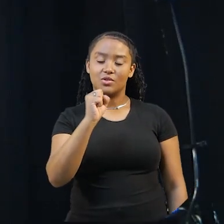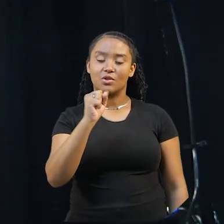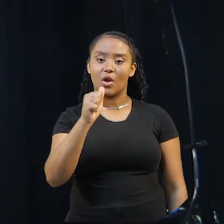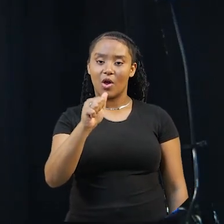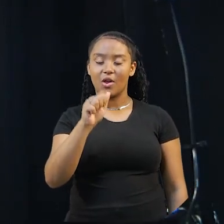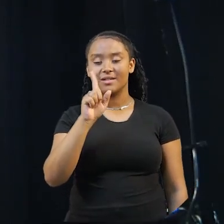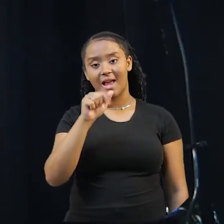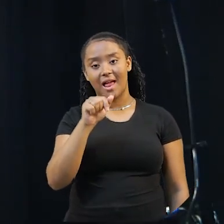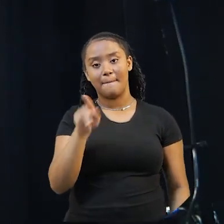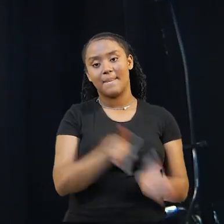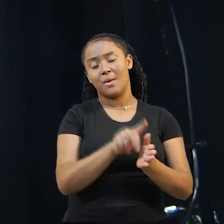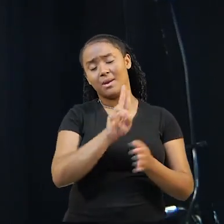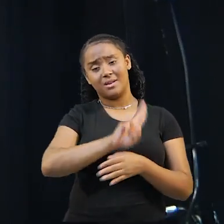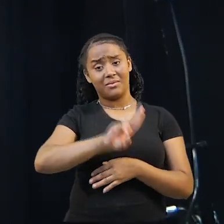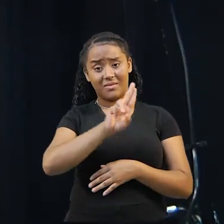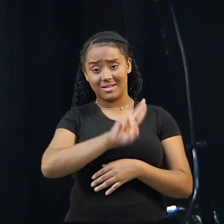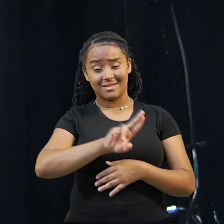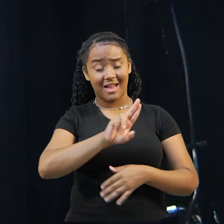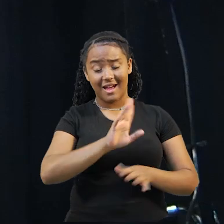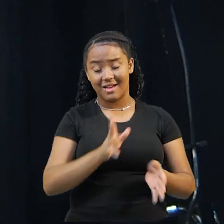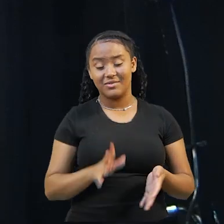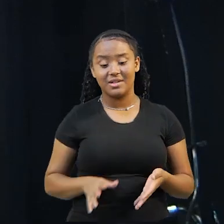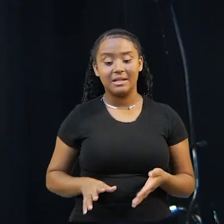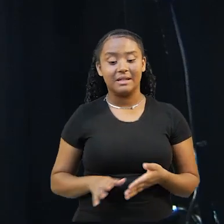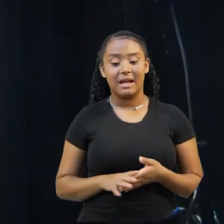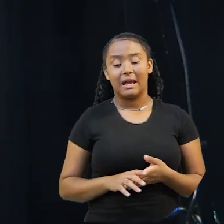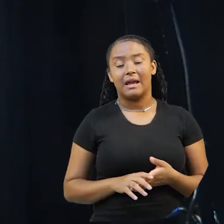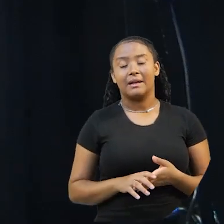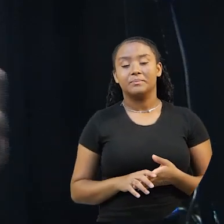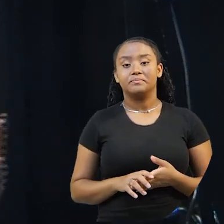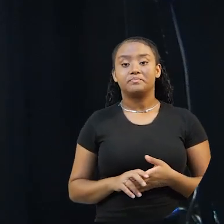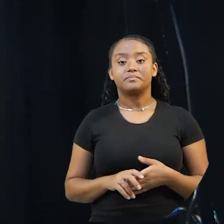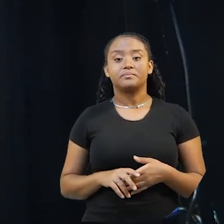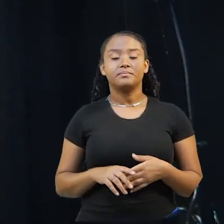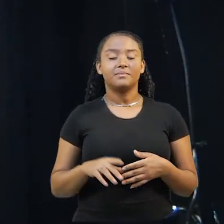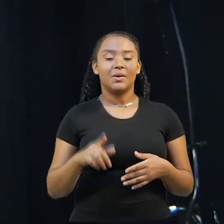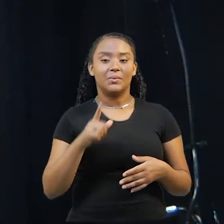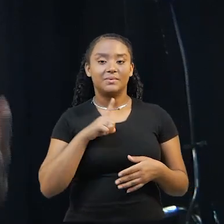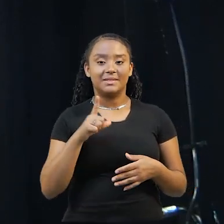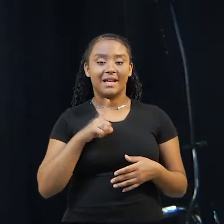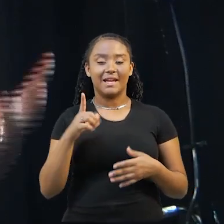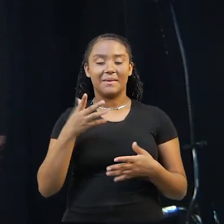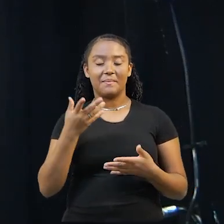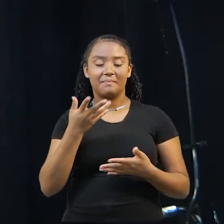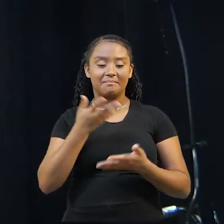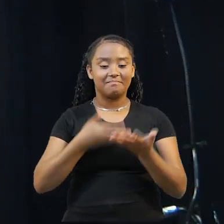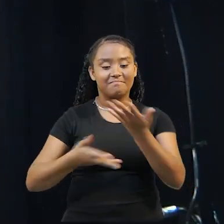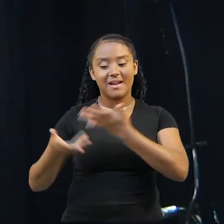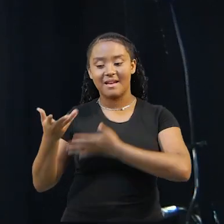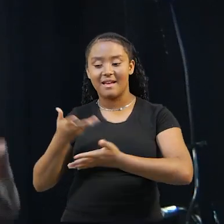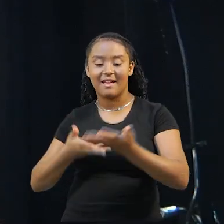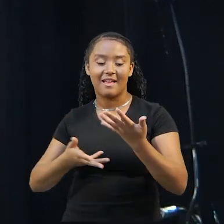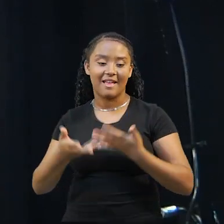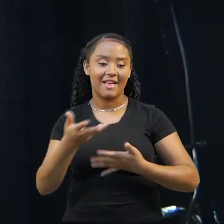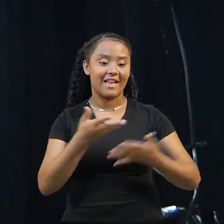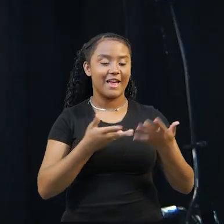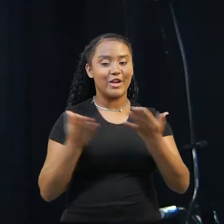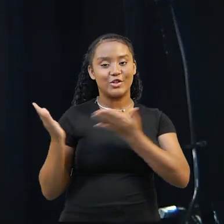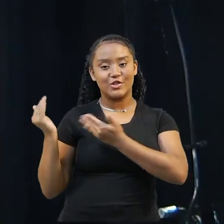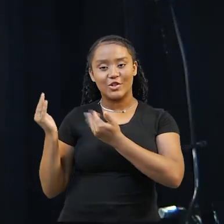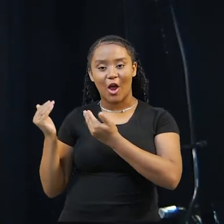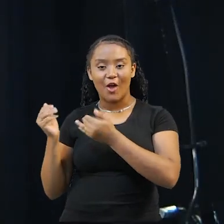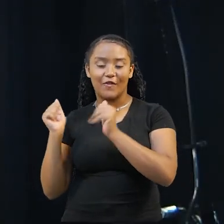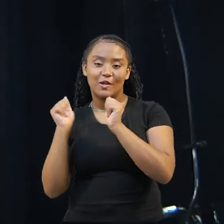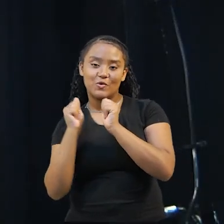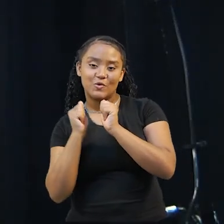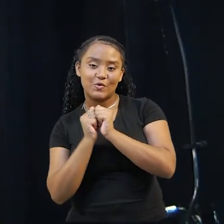tem também esse clima de interior, de cidade pequena, também acolhedora, todos muito jovens juntos, passando pelas